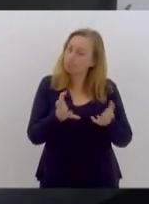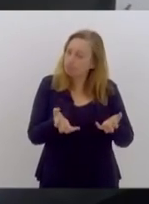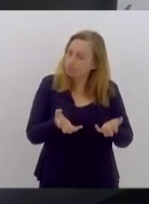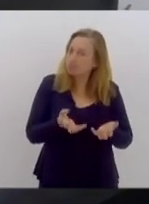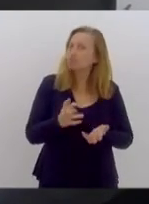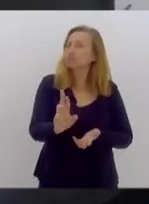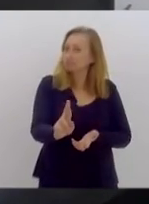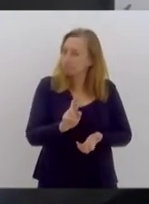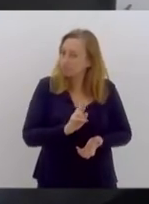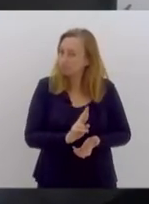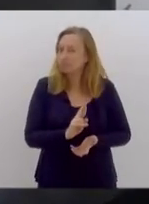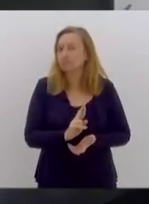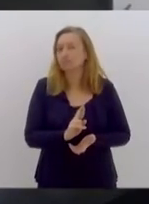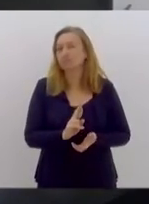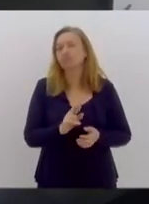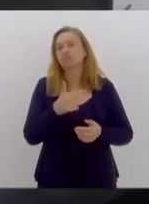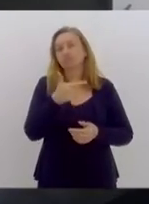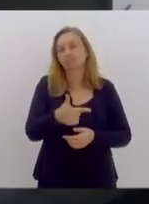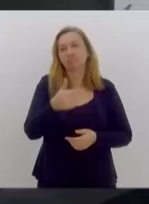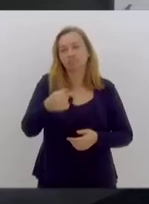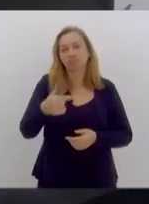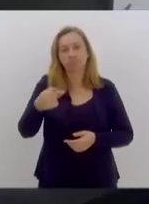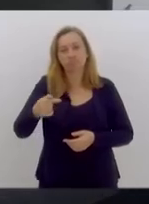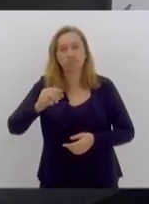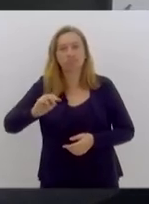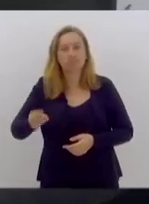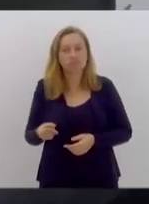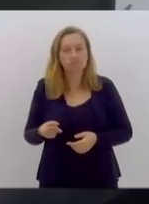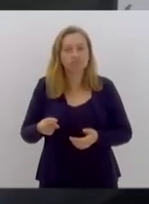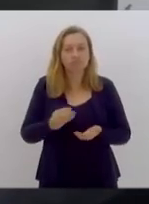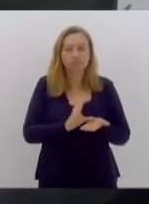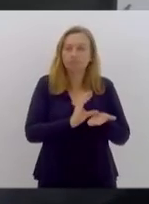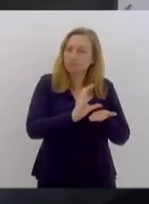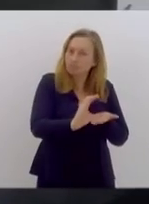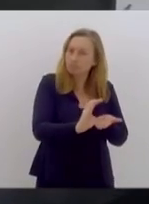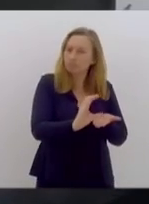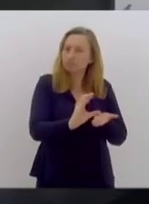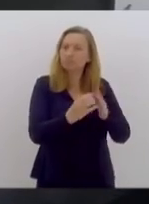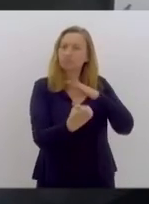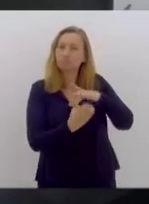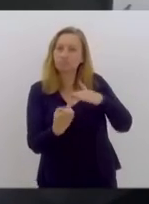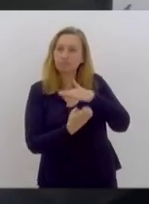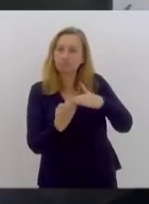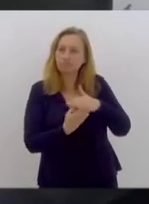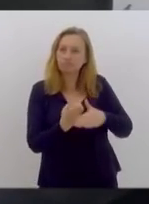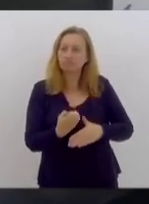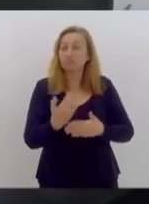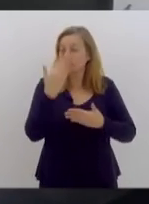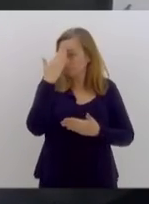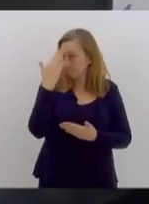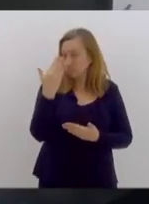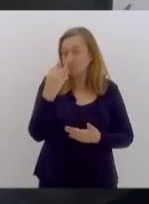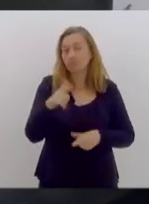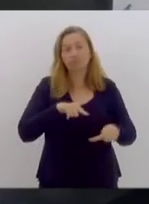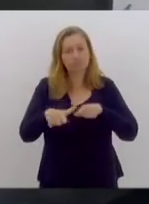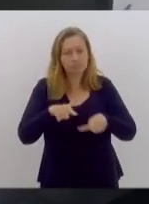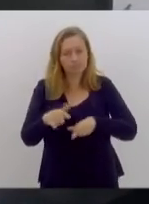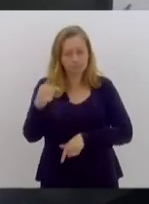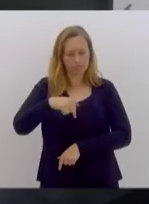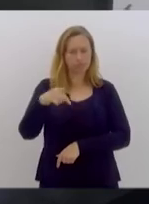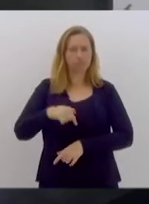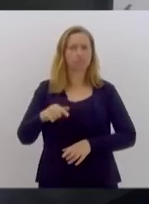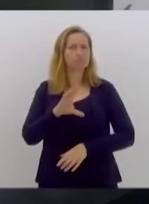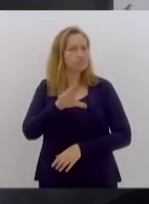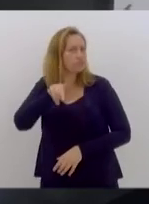da SuperVia em razão dos 277 terem sido repassados da SuperVia graças ao trabalho que foi feito desenvolvido aqui